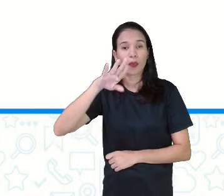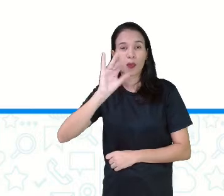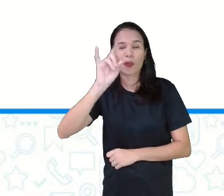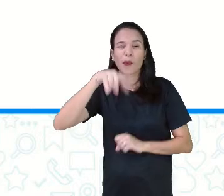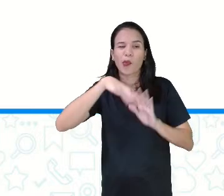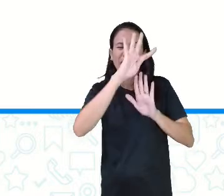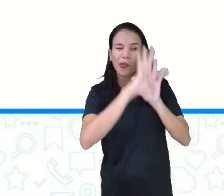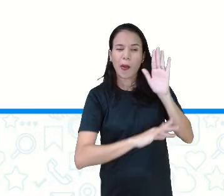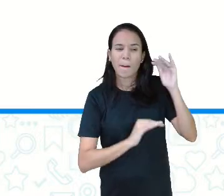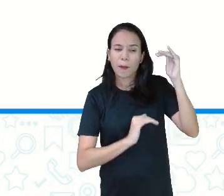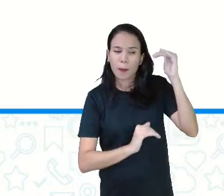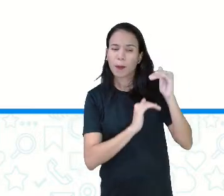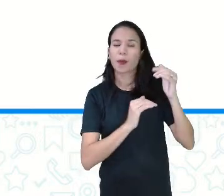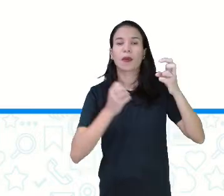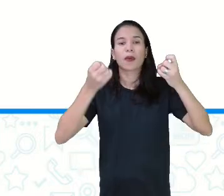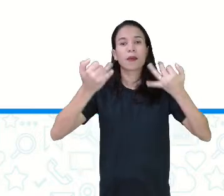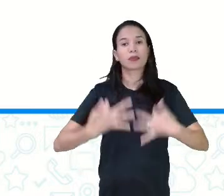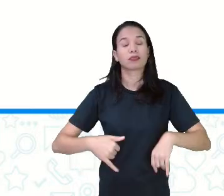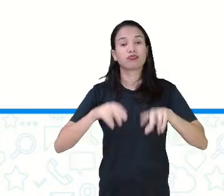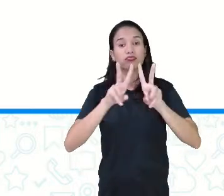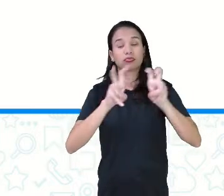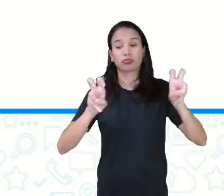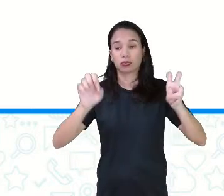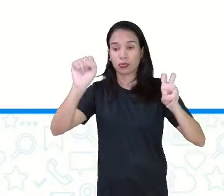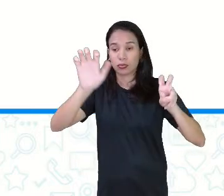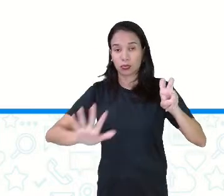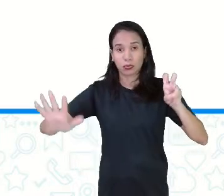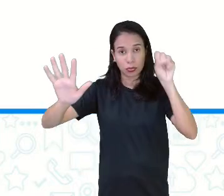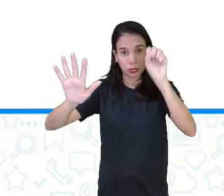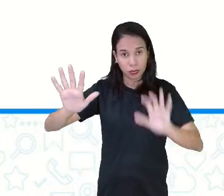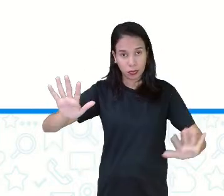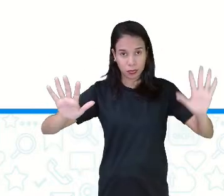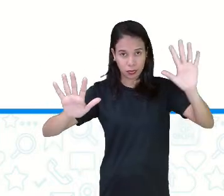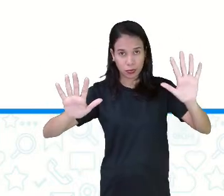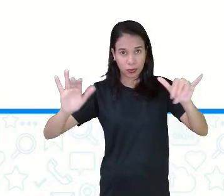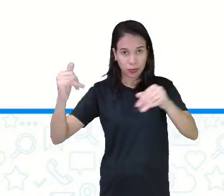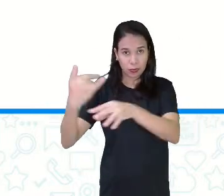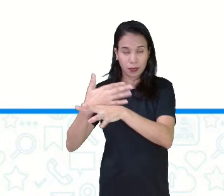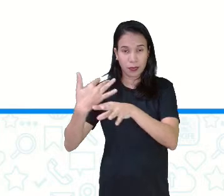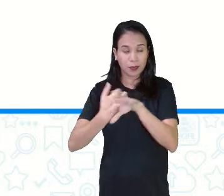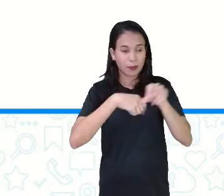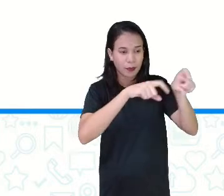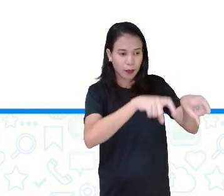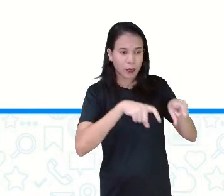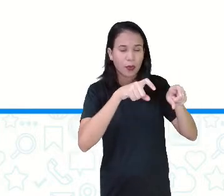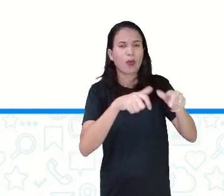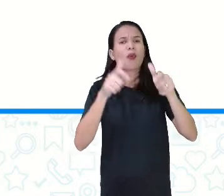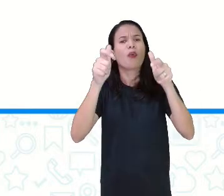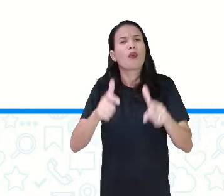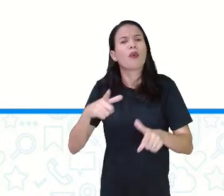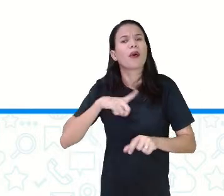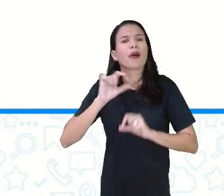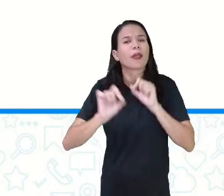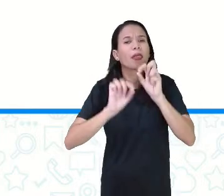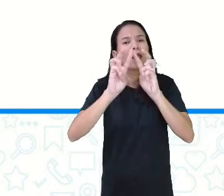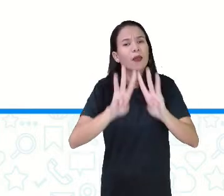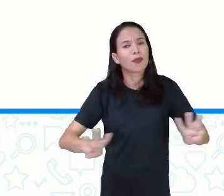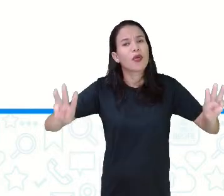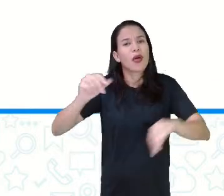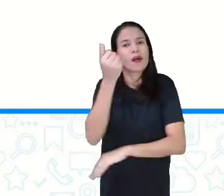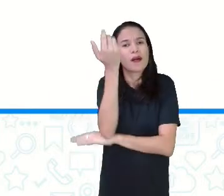que vai falar um pouquinho sobre essas paisagens do campo e da cidade. Onde é que eu encontro? Na árvore de